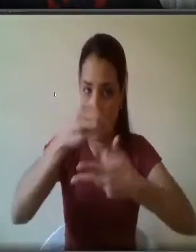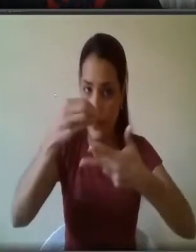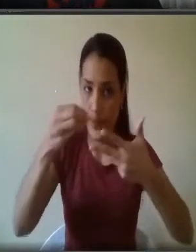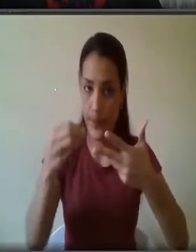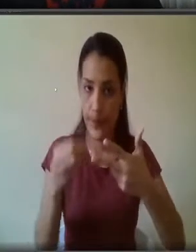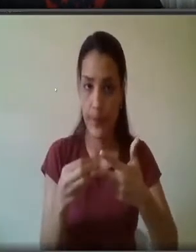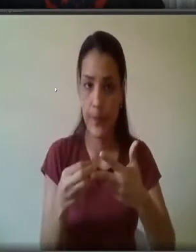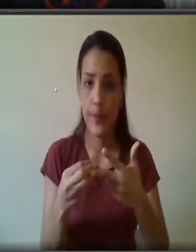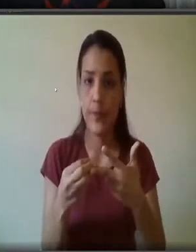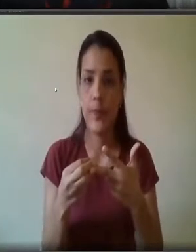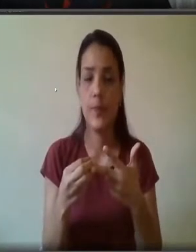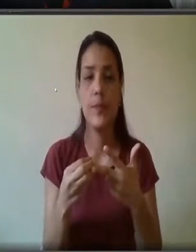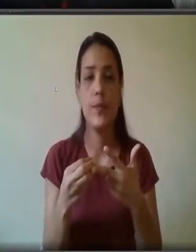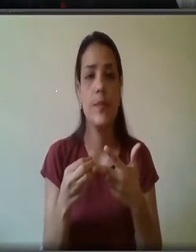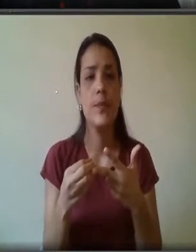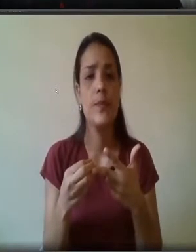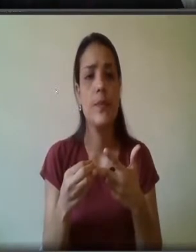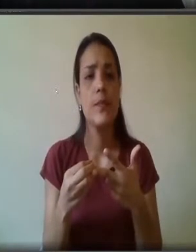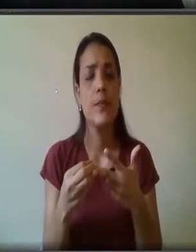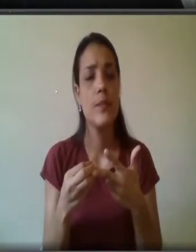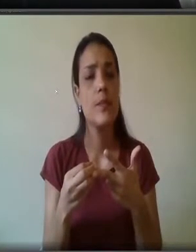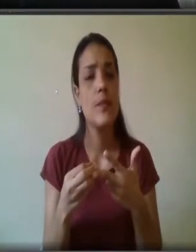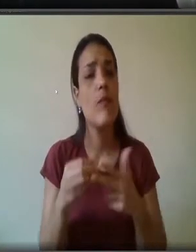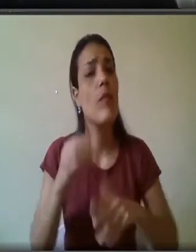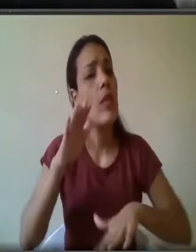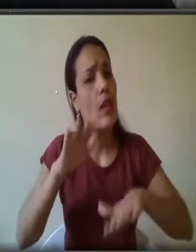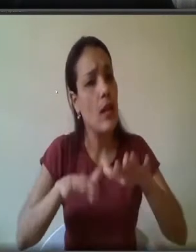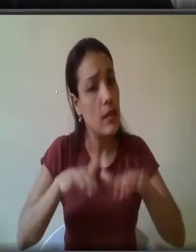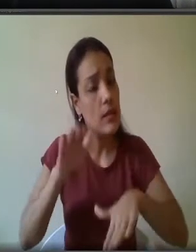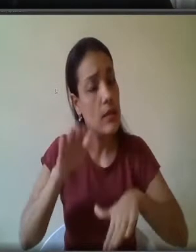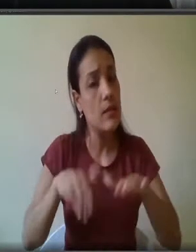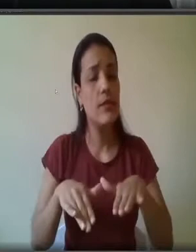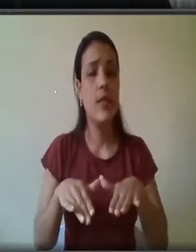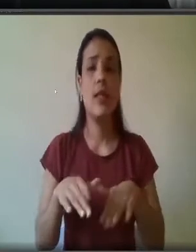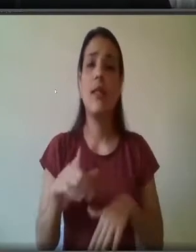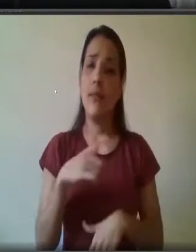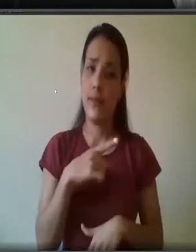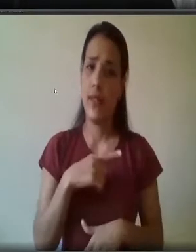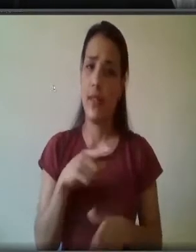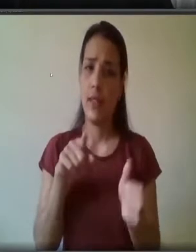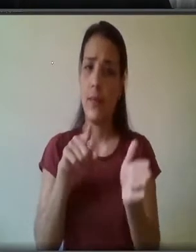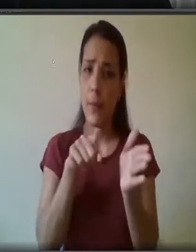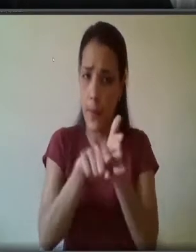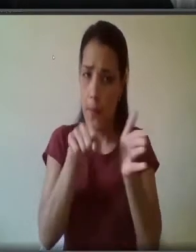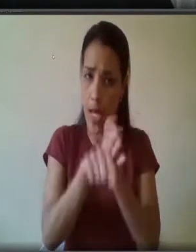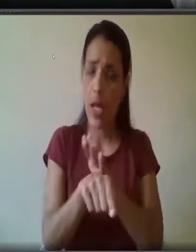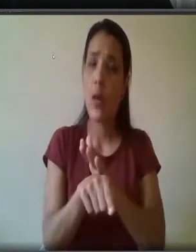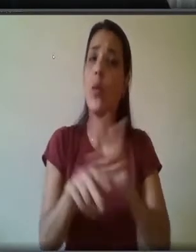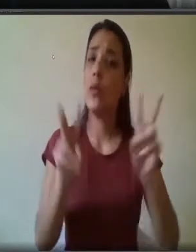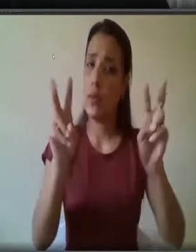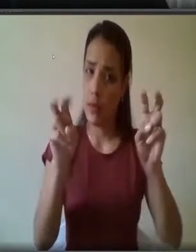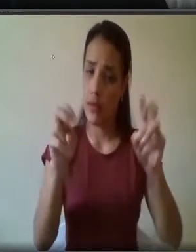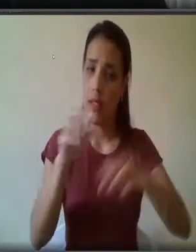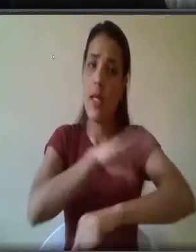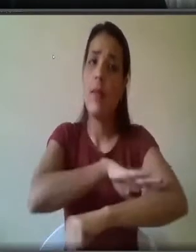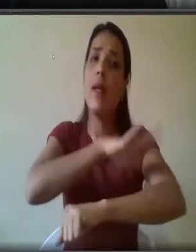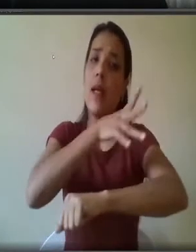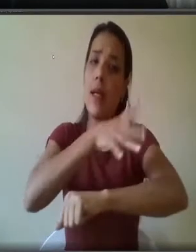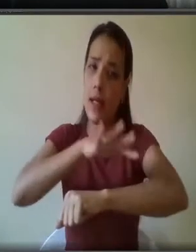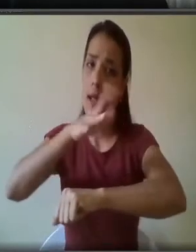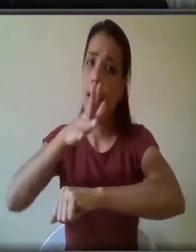ele geralmente vai fazer questões de relevo para você, a gente vai ver aqui em